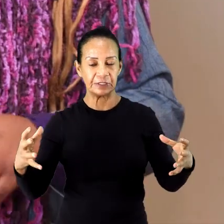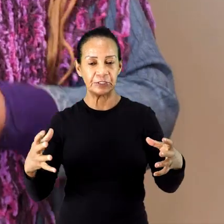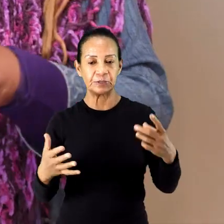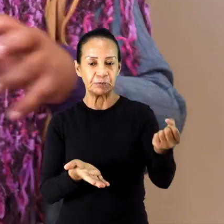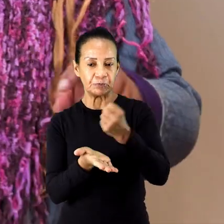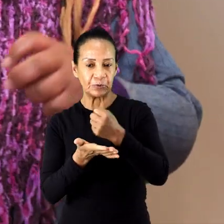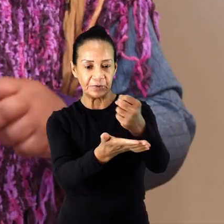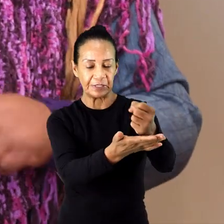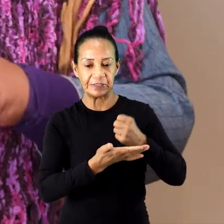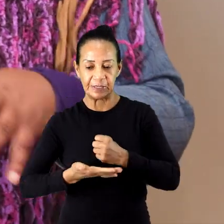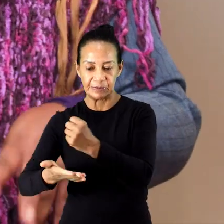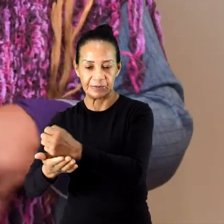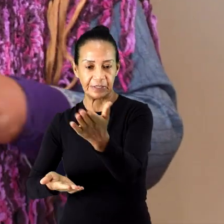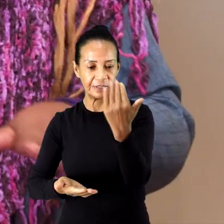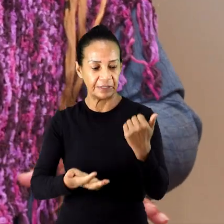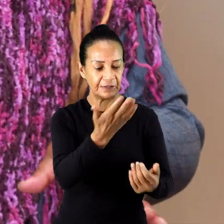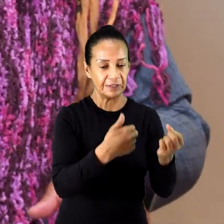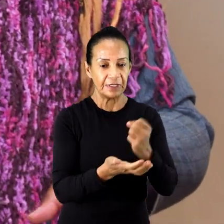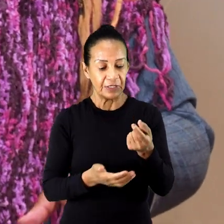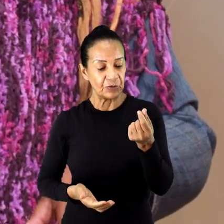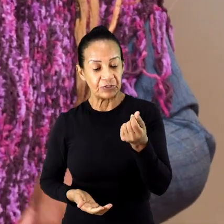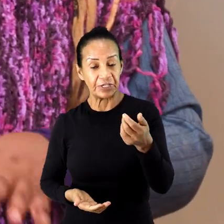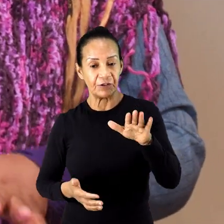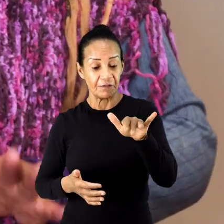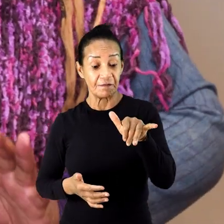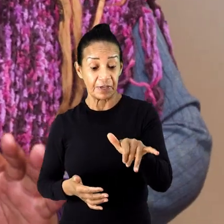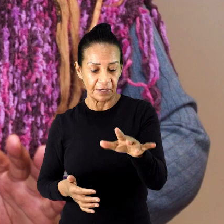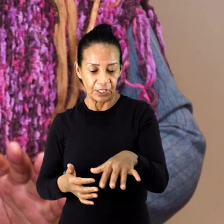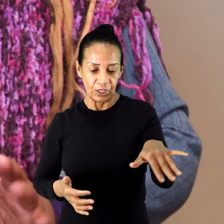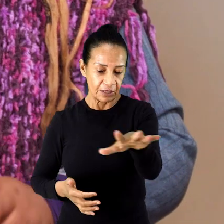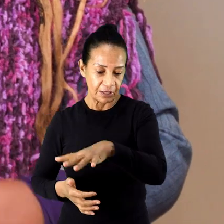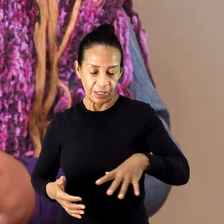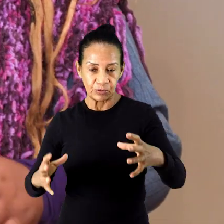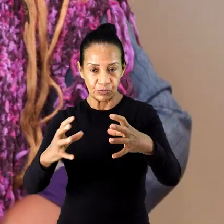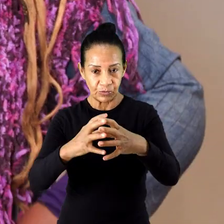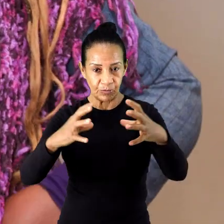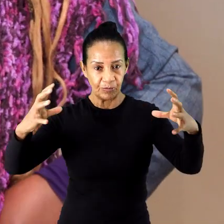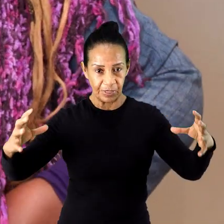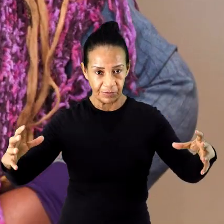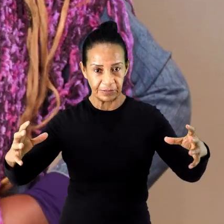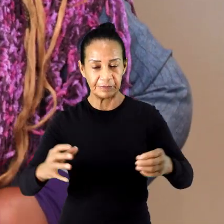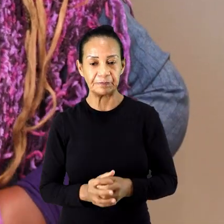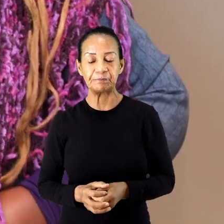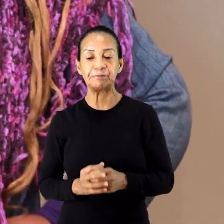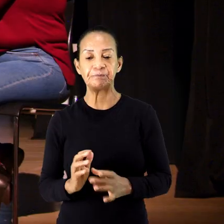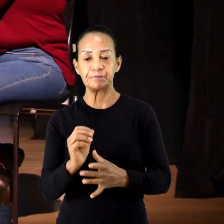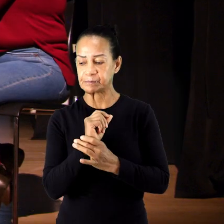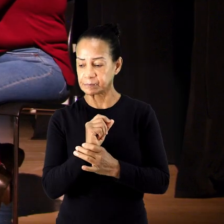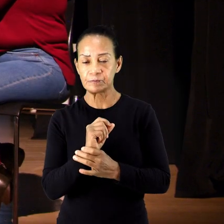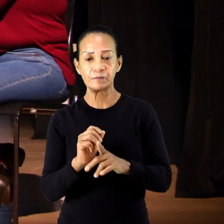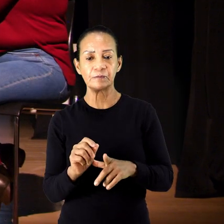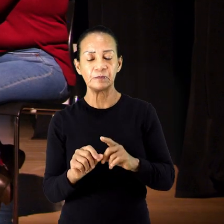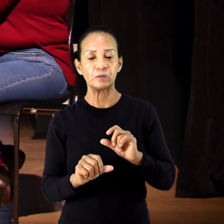Então, fazer um contratar o outro e o dinheiro circular entre nós mesmos. Então, já gerou essa conexão e a gente quer melhorá-la cada vez mais. O que é